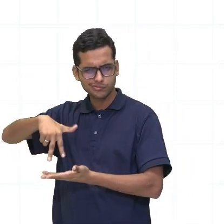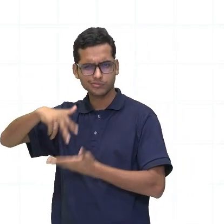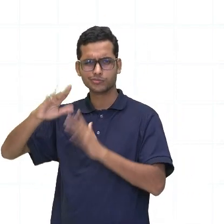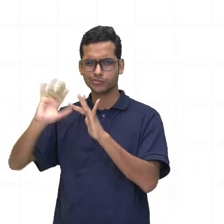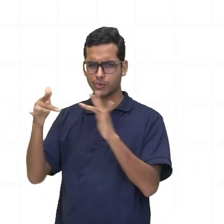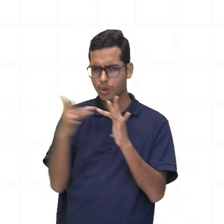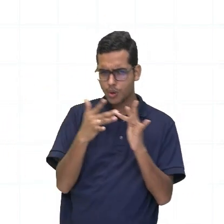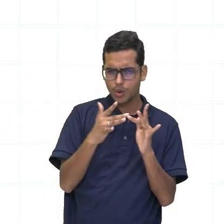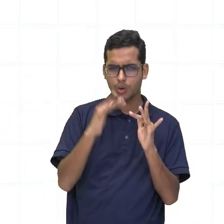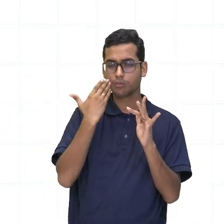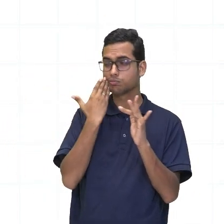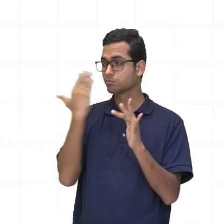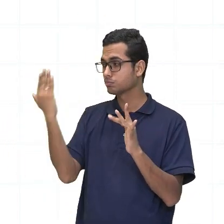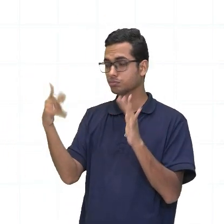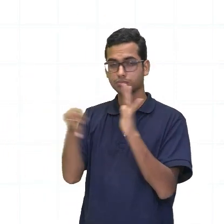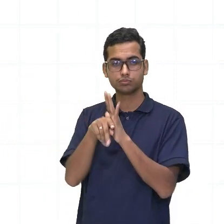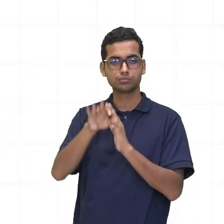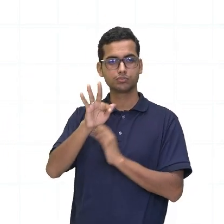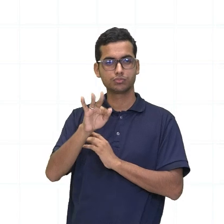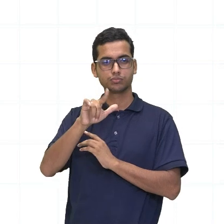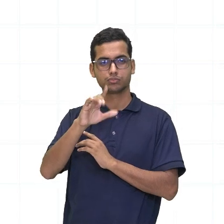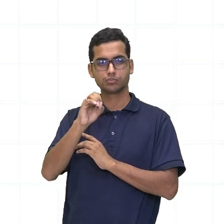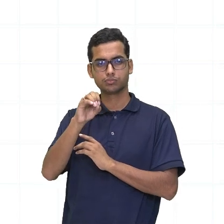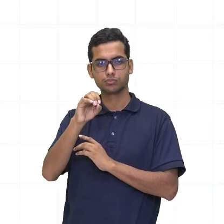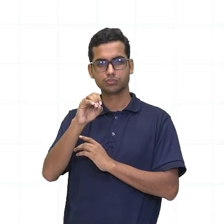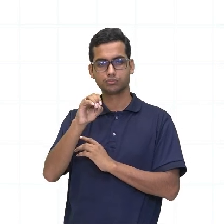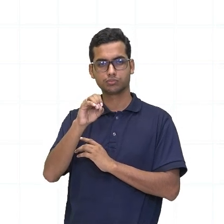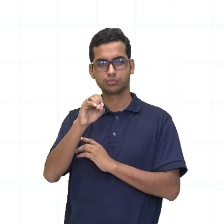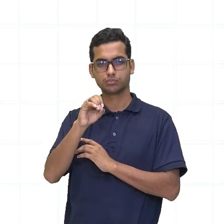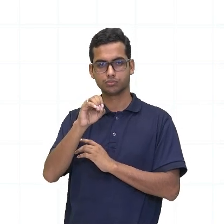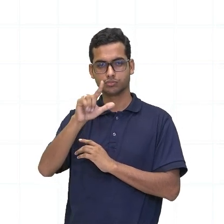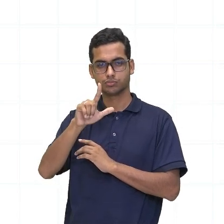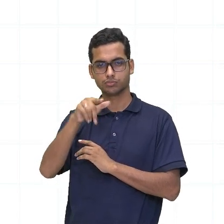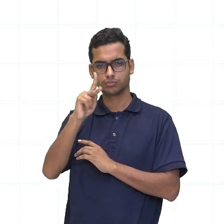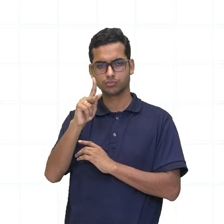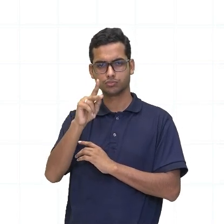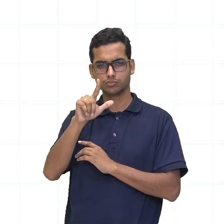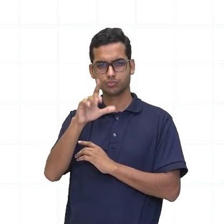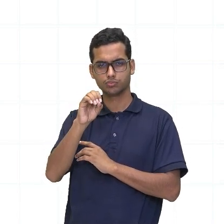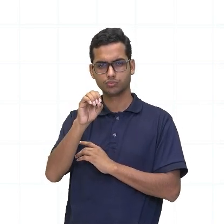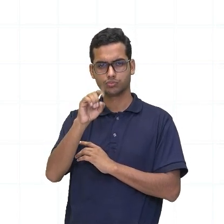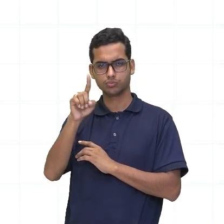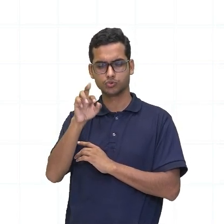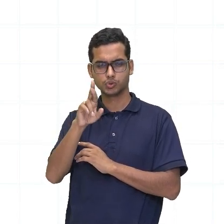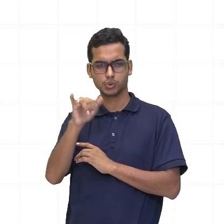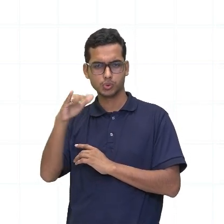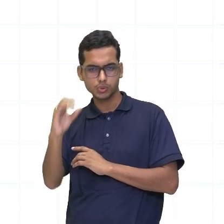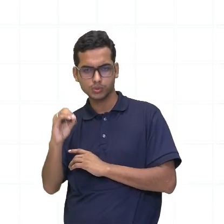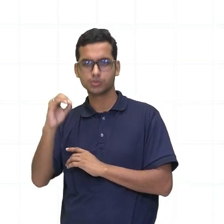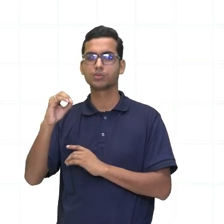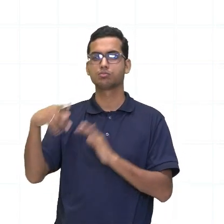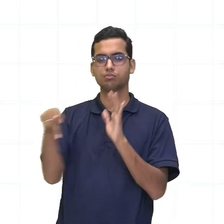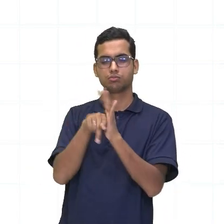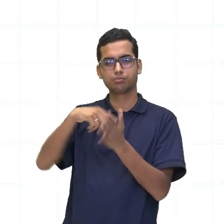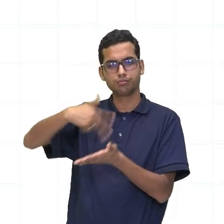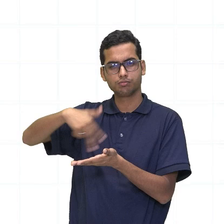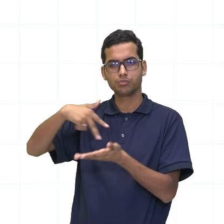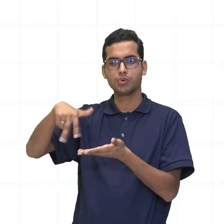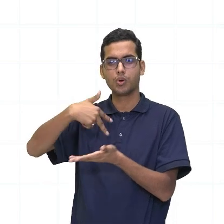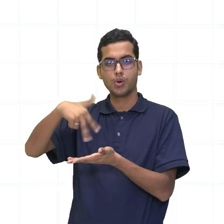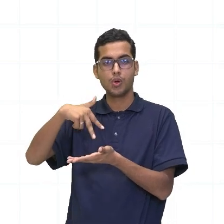clássica, o folclore mexicano é uma forma de dança tradicionalmente enraizada na cultura do